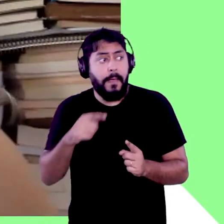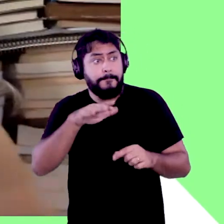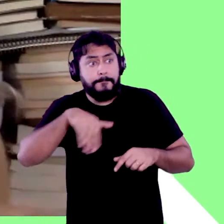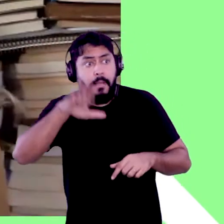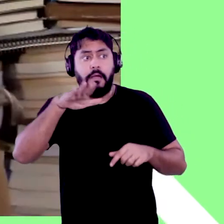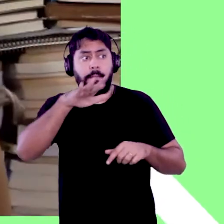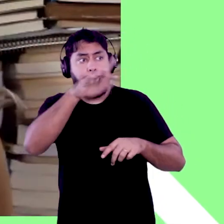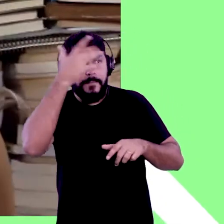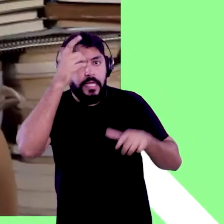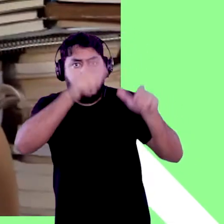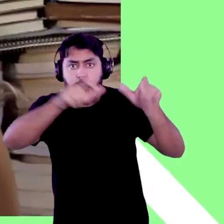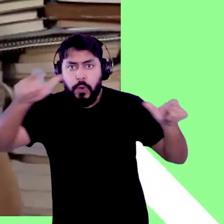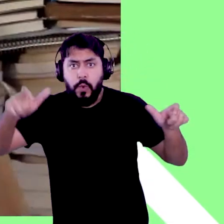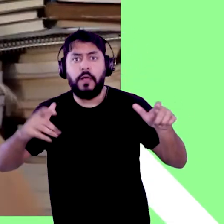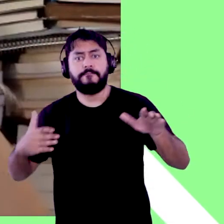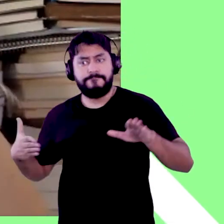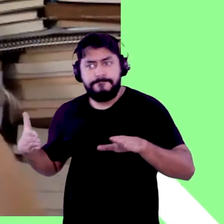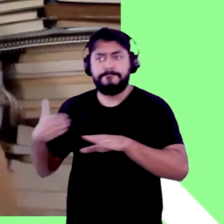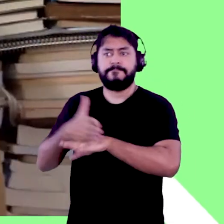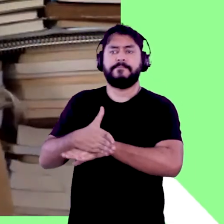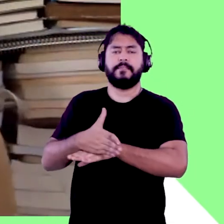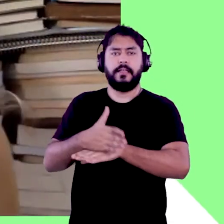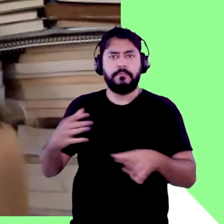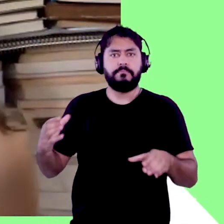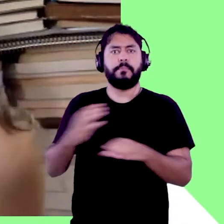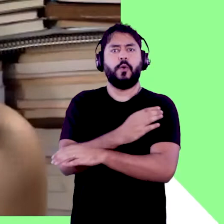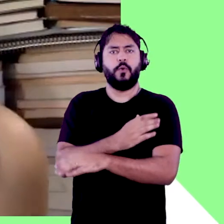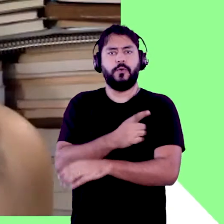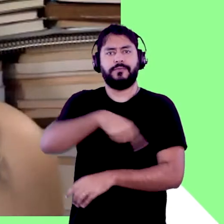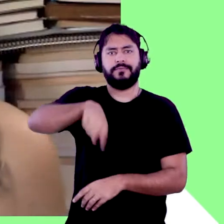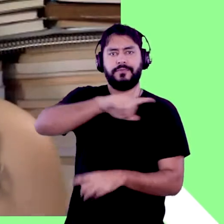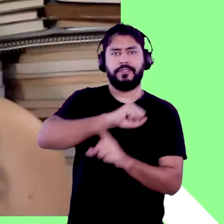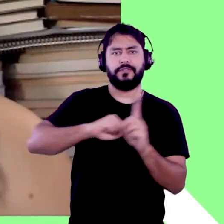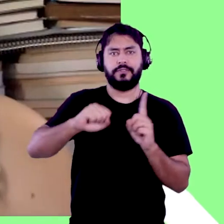consigam ter acesso pleno à sociedade.